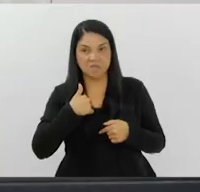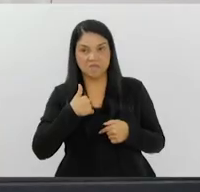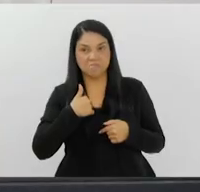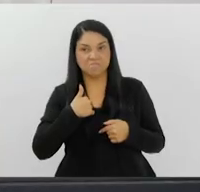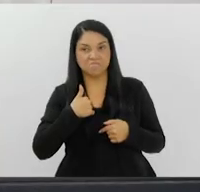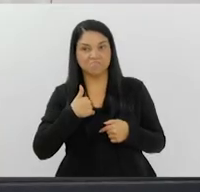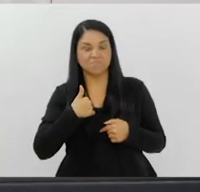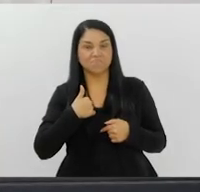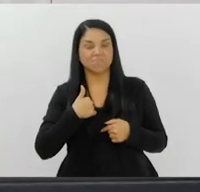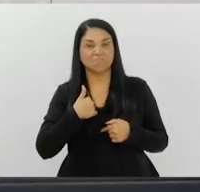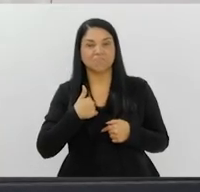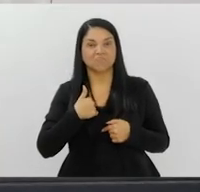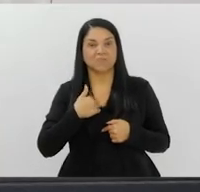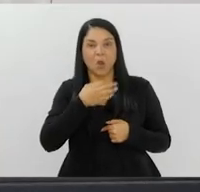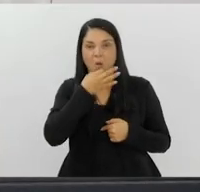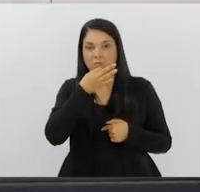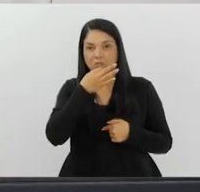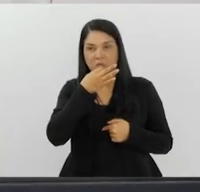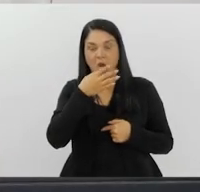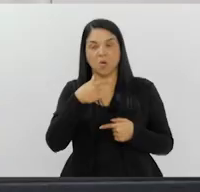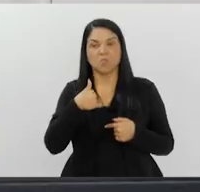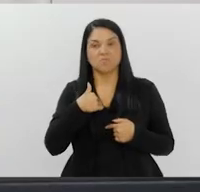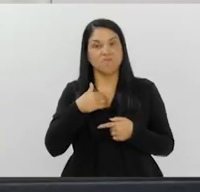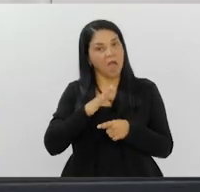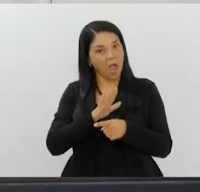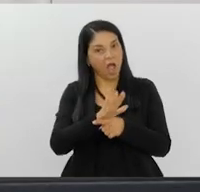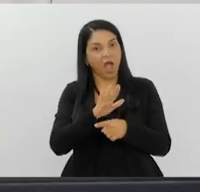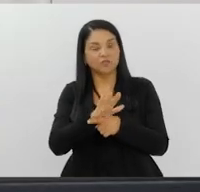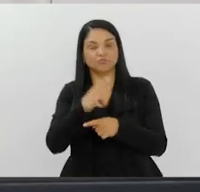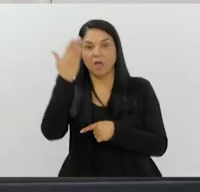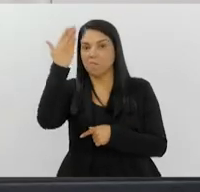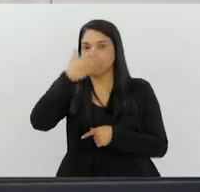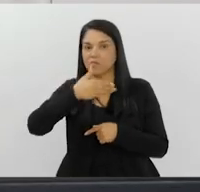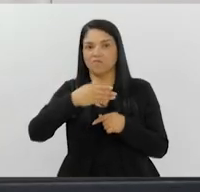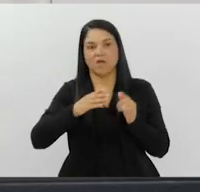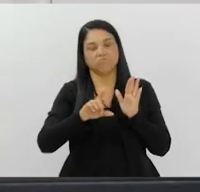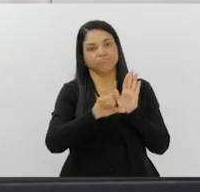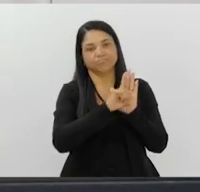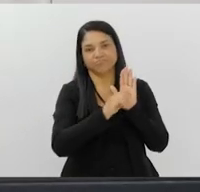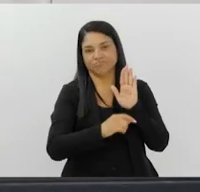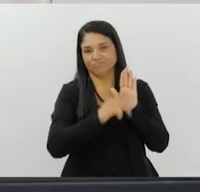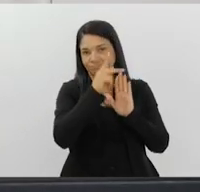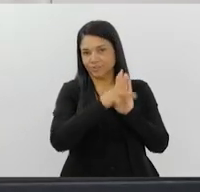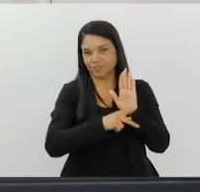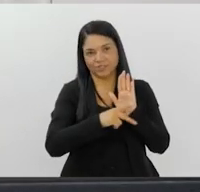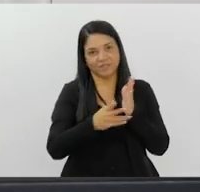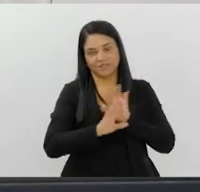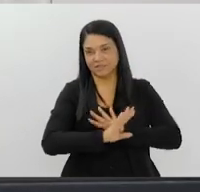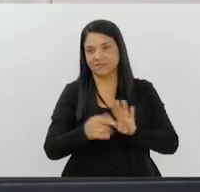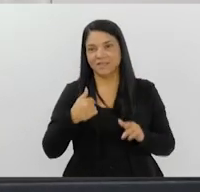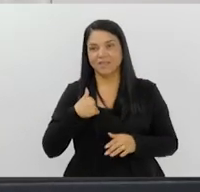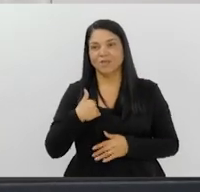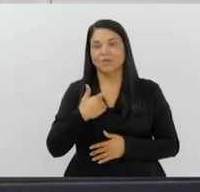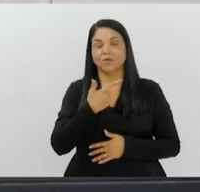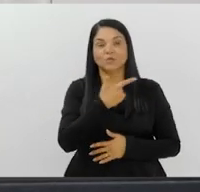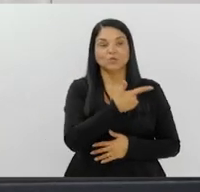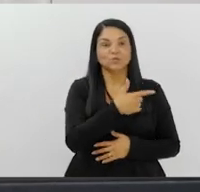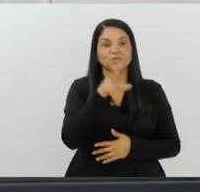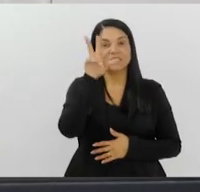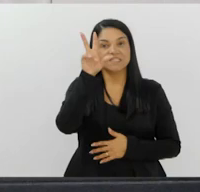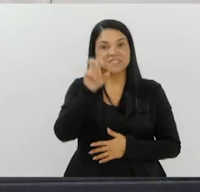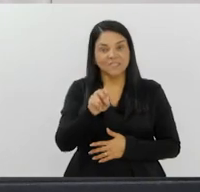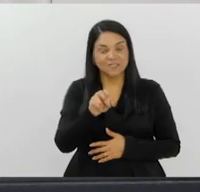disso Eu acho que só vai ajudar a aprovar a lei eu vou dizer uma coisa olha eu tenho 250 leis